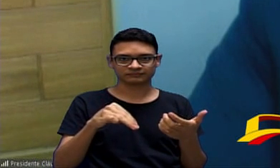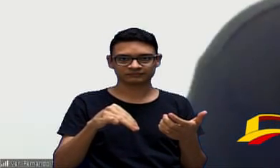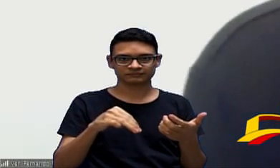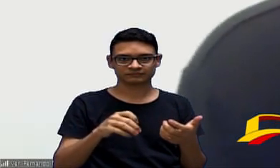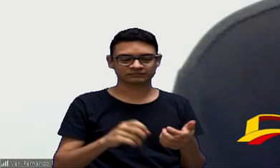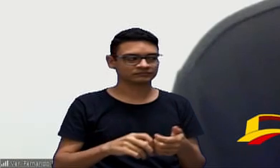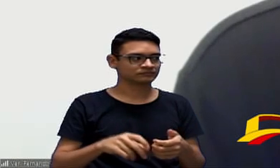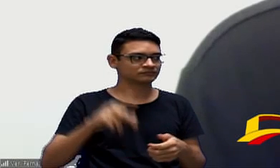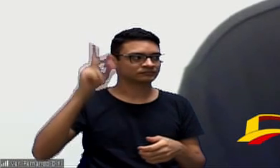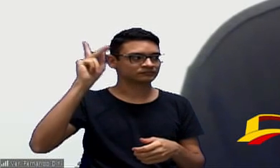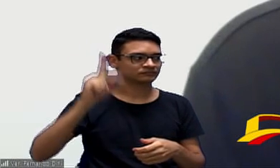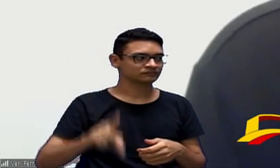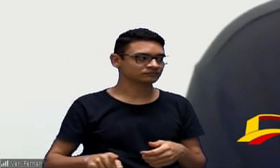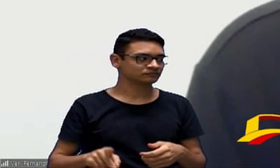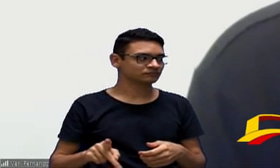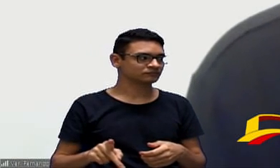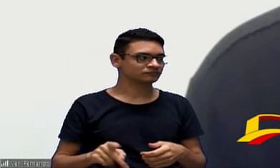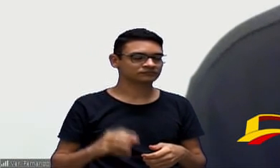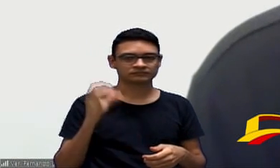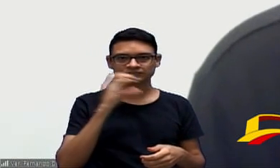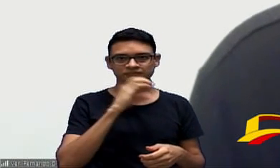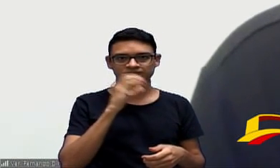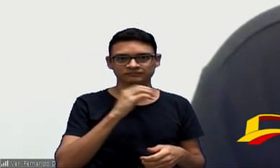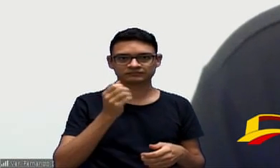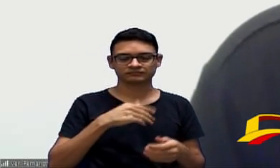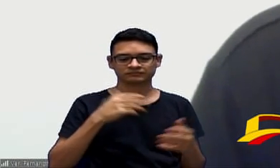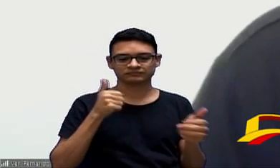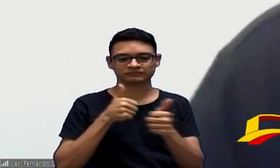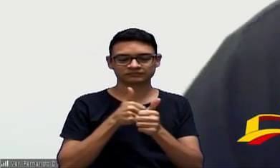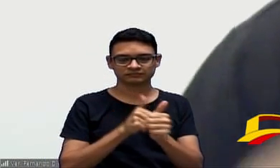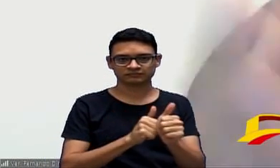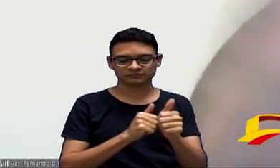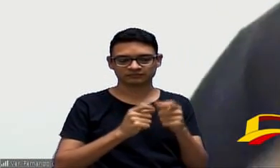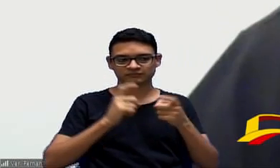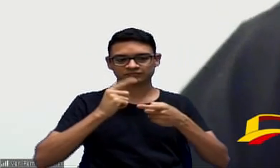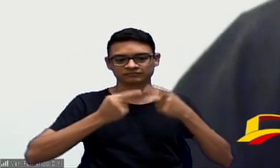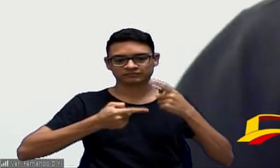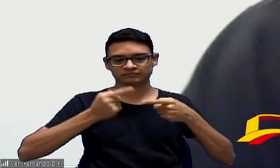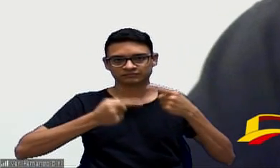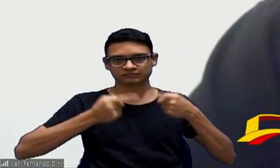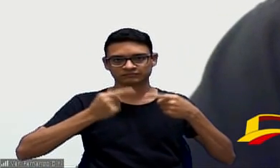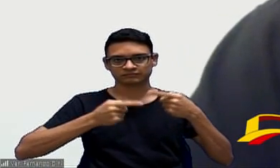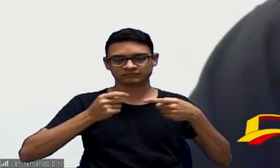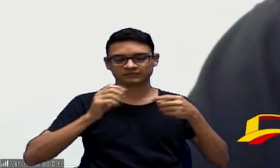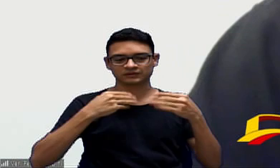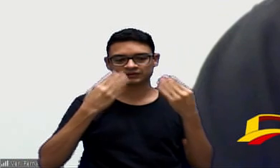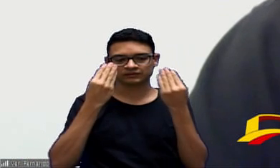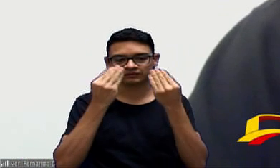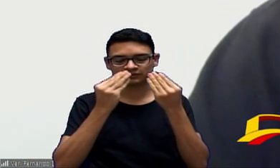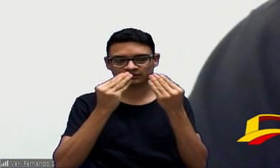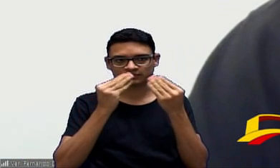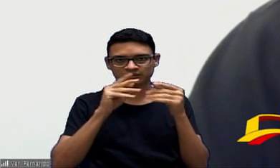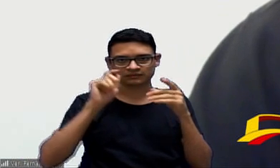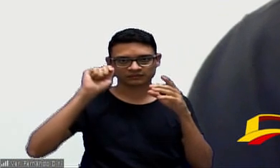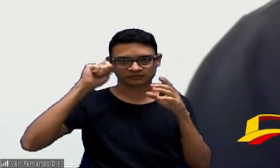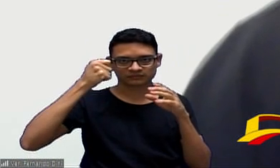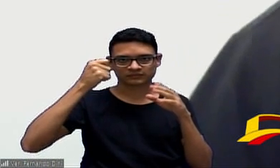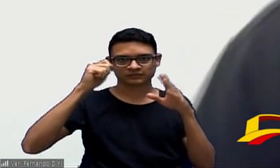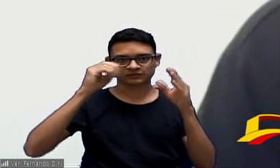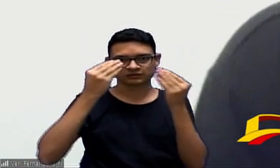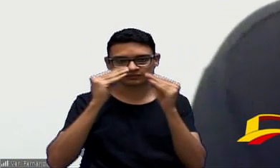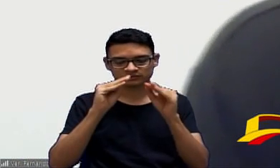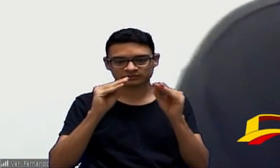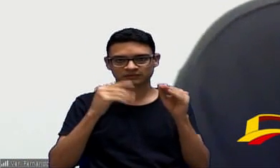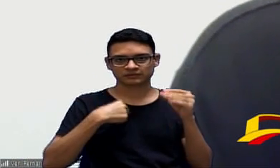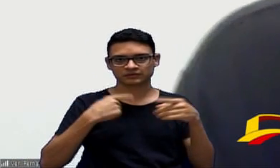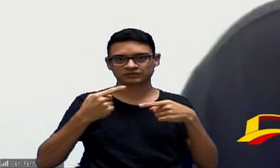Sim, presidente. Rapidamente, estava aqui acompanhando as discussões. O vídeo estava fechado, mas estava atentamente aqui